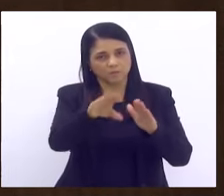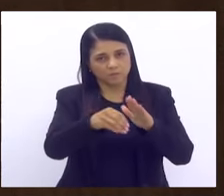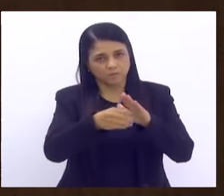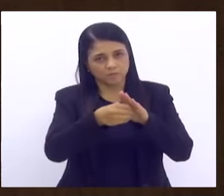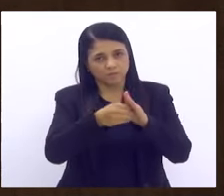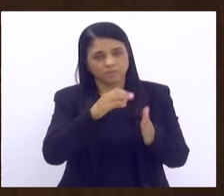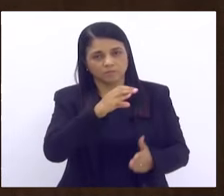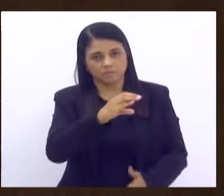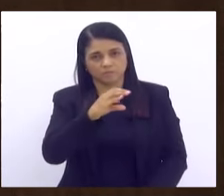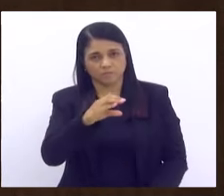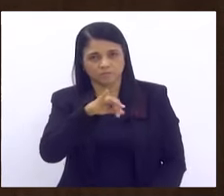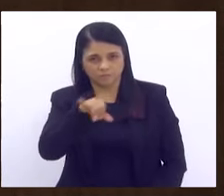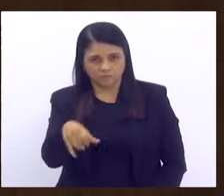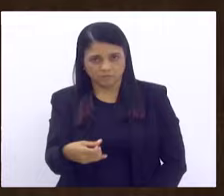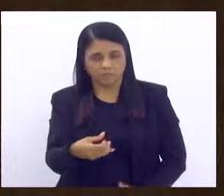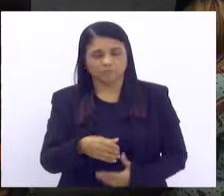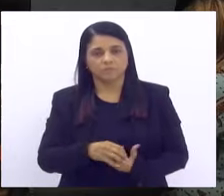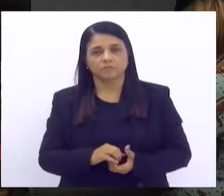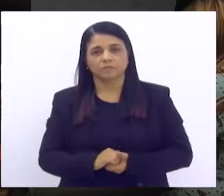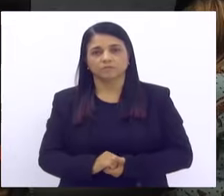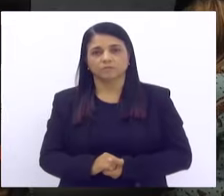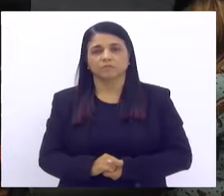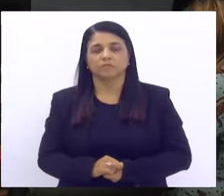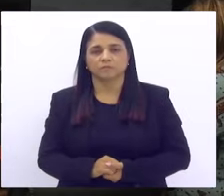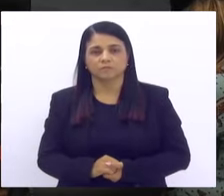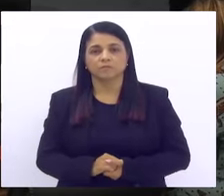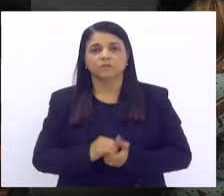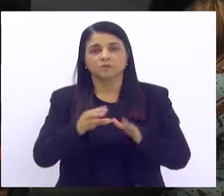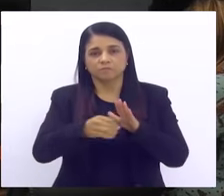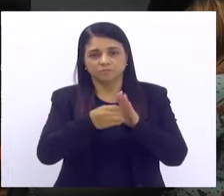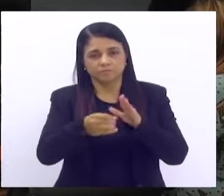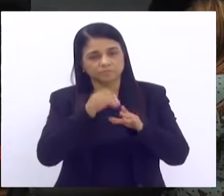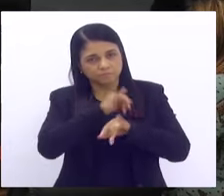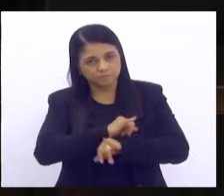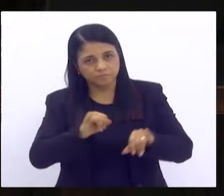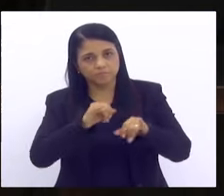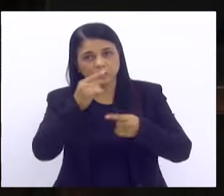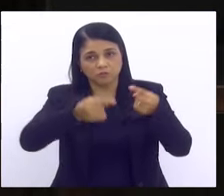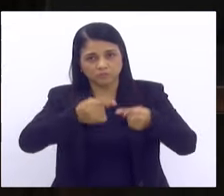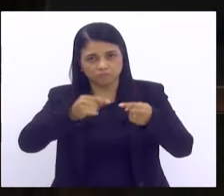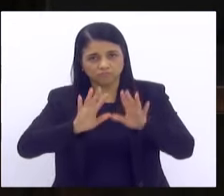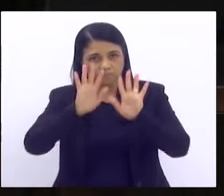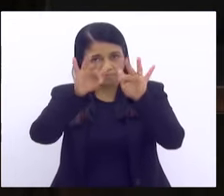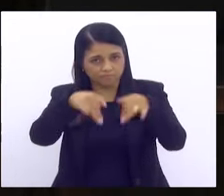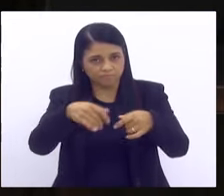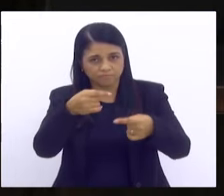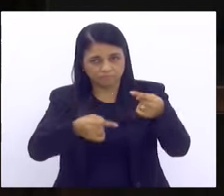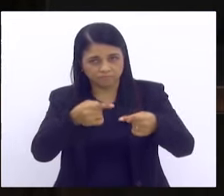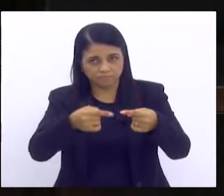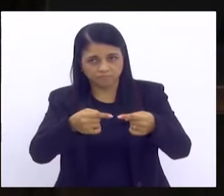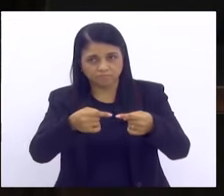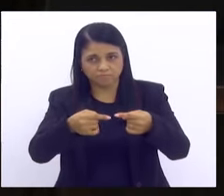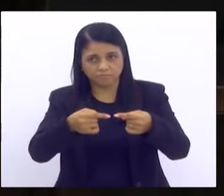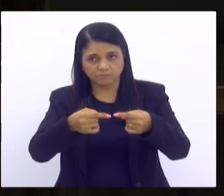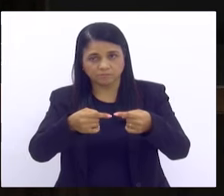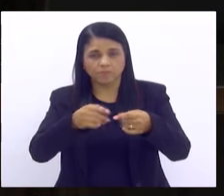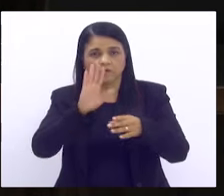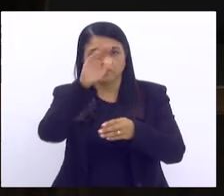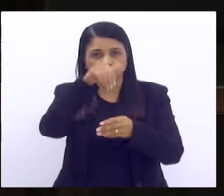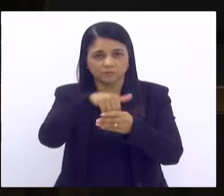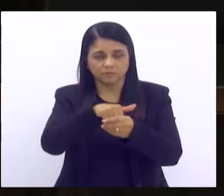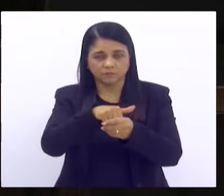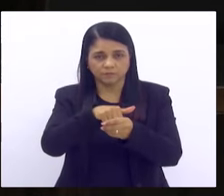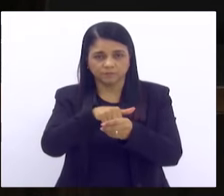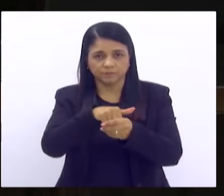Comissão de Constituição e Justiça. Com os pareceres emitidos em discussão, não havendo que queira discutir, em